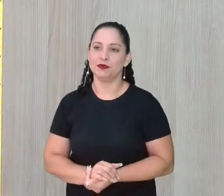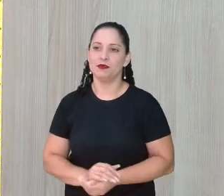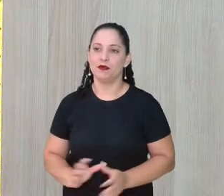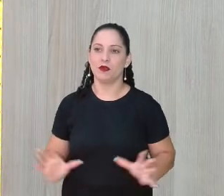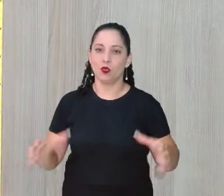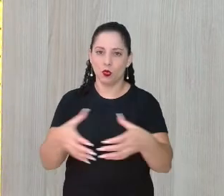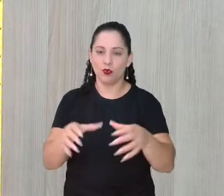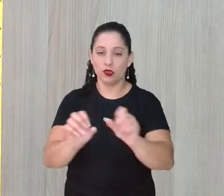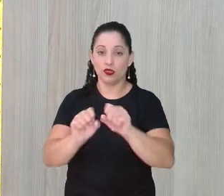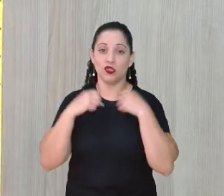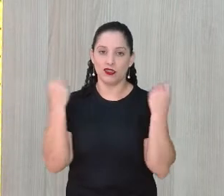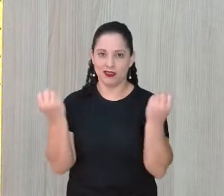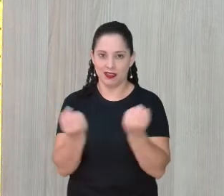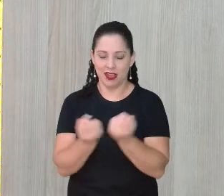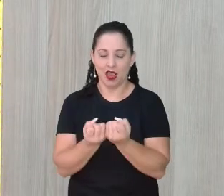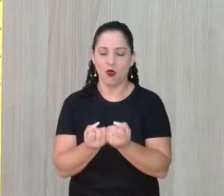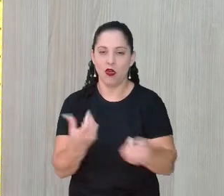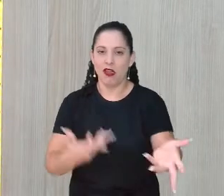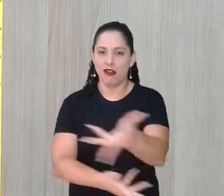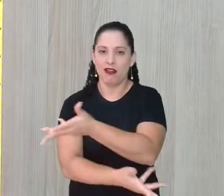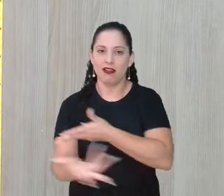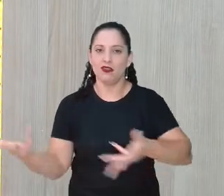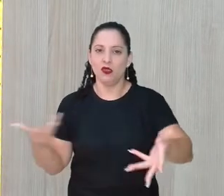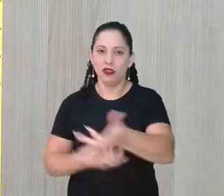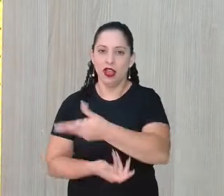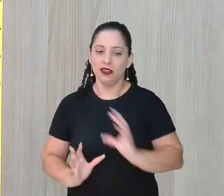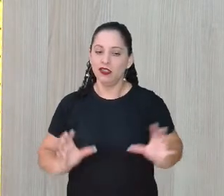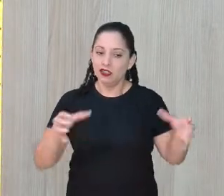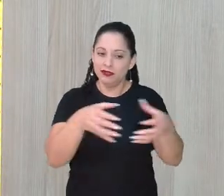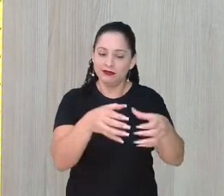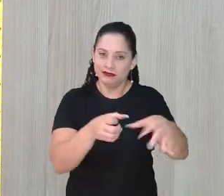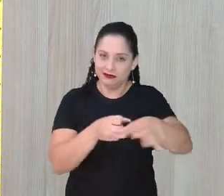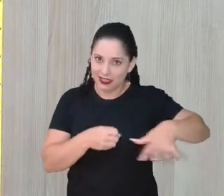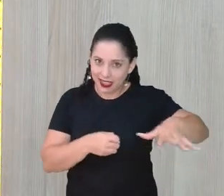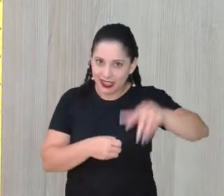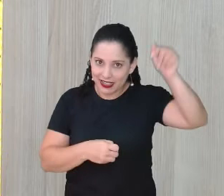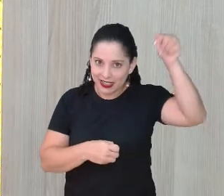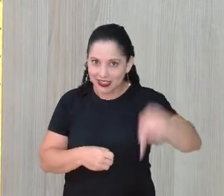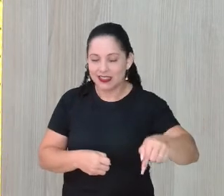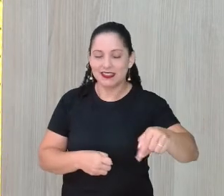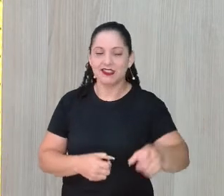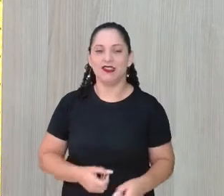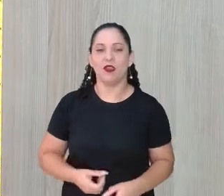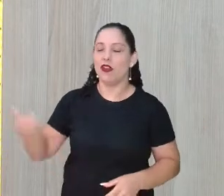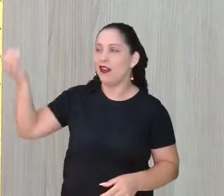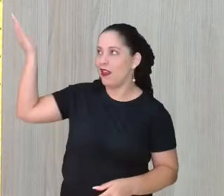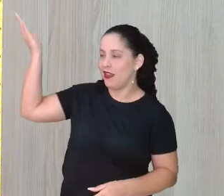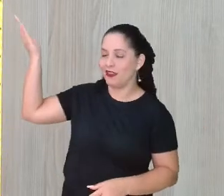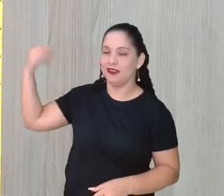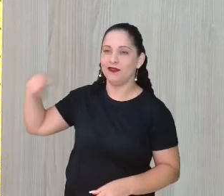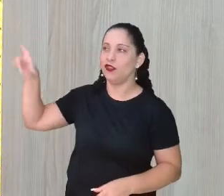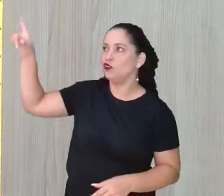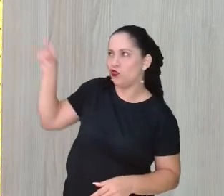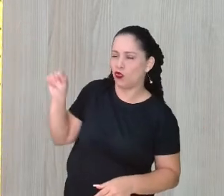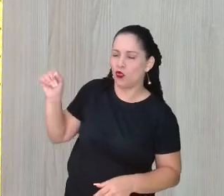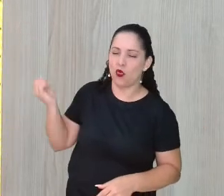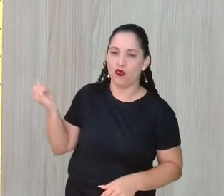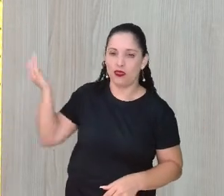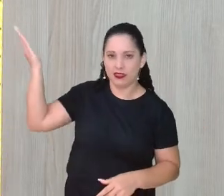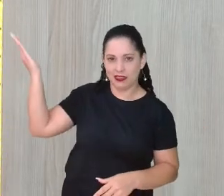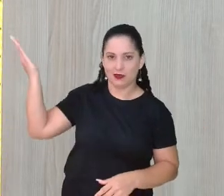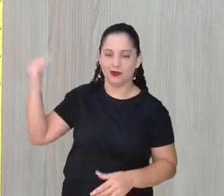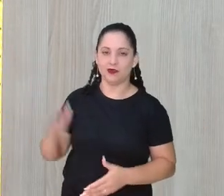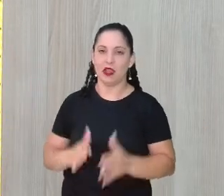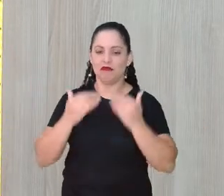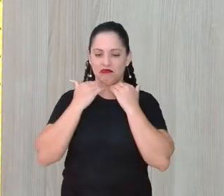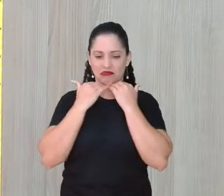sociais mais ligadas aos girondinos. Então, a escolha de Napoleão Bonaparte, como a professora Vanessa falava, não